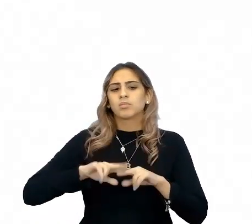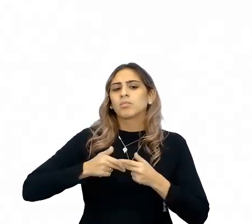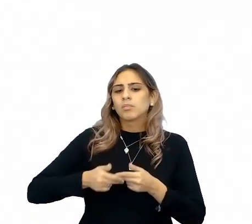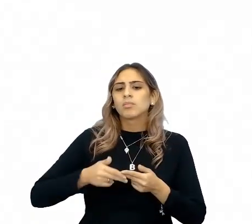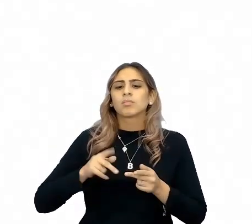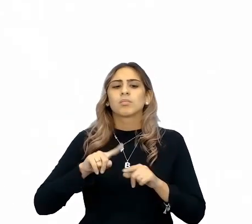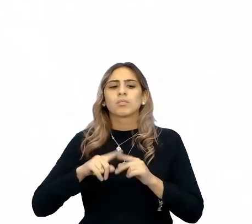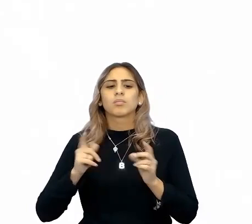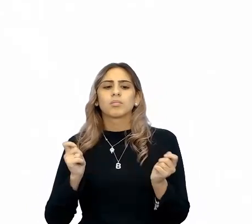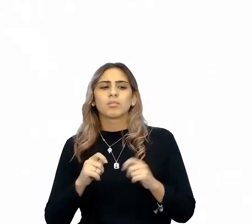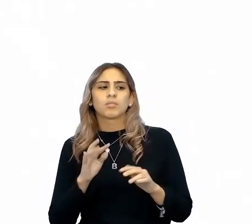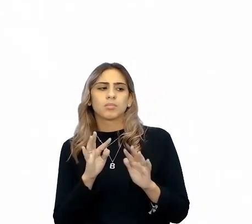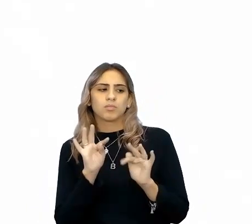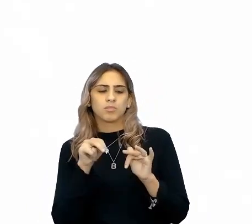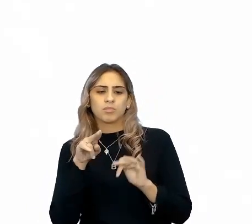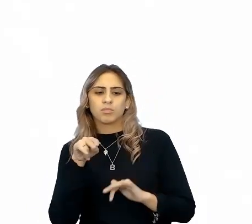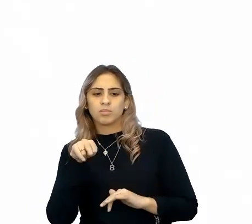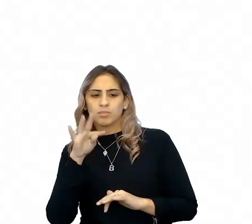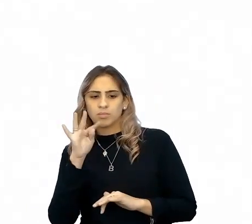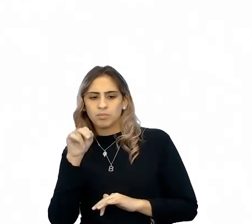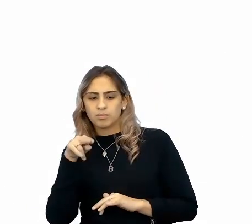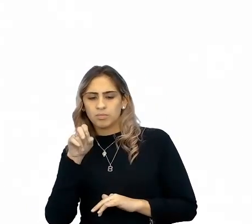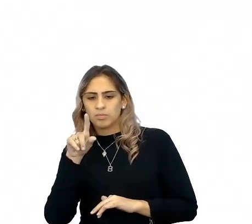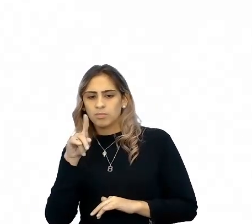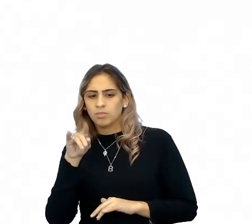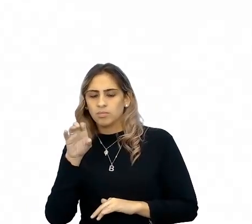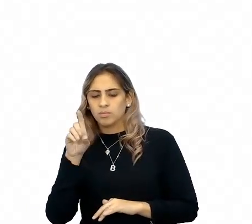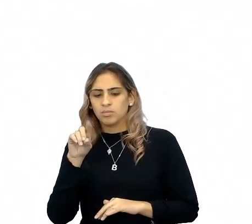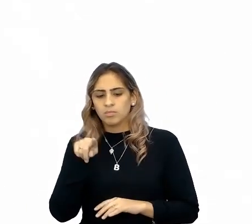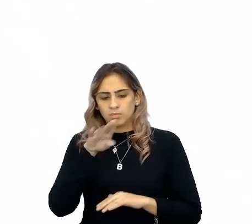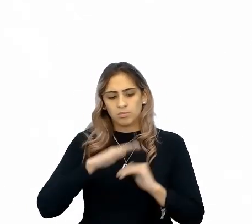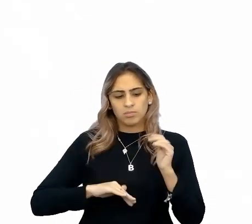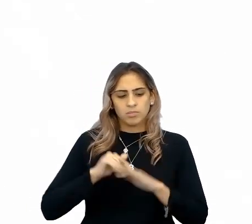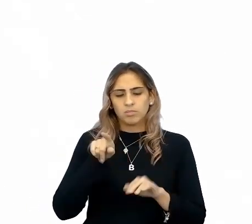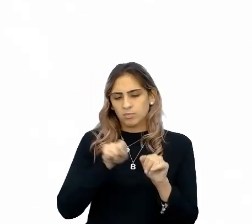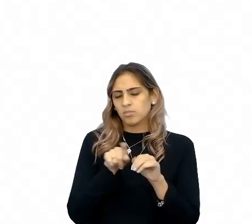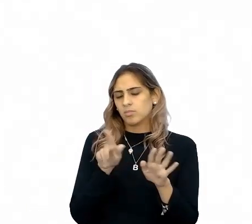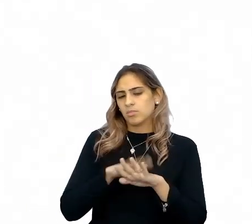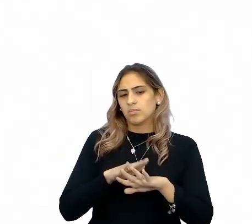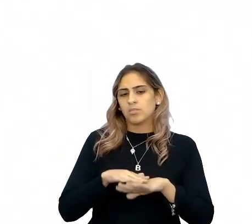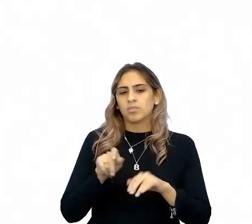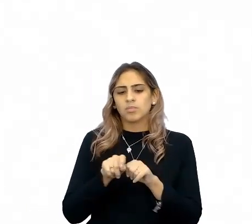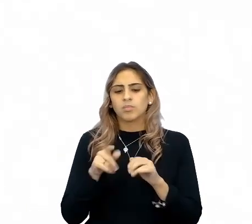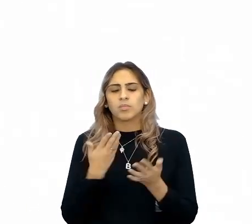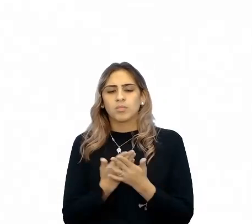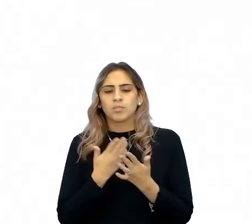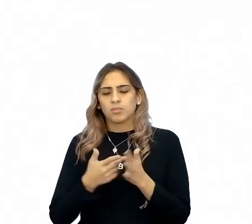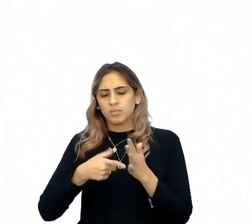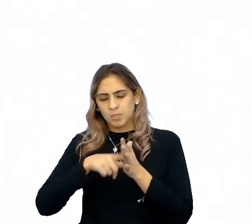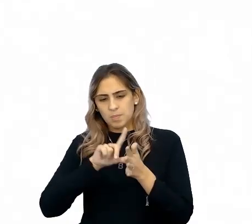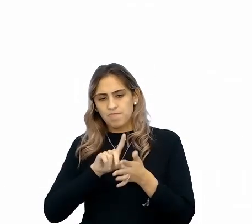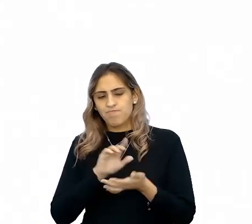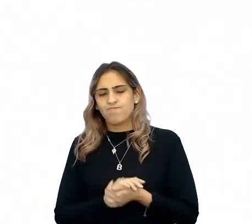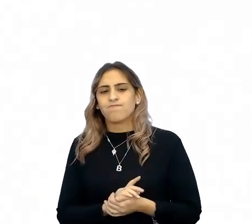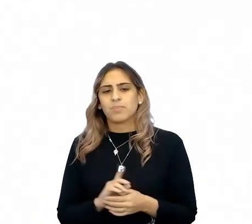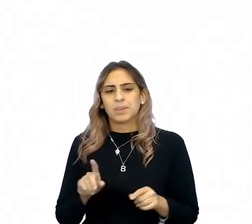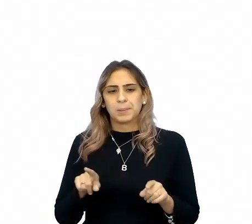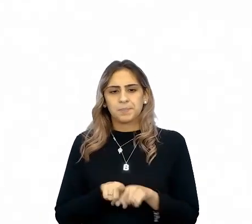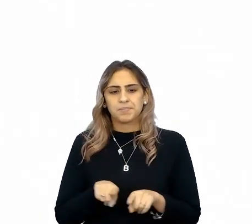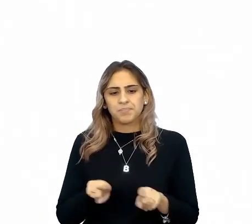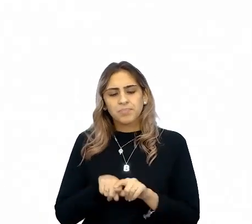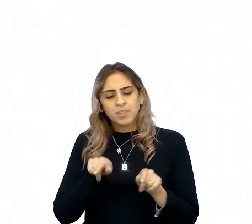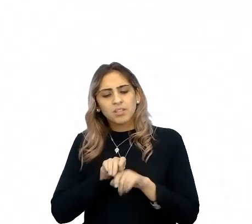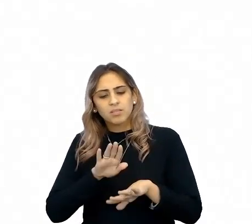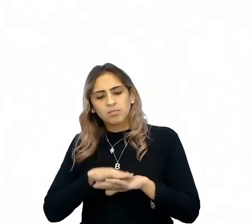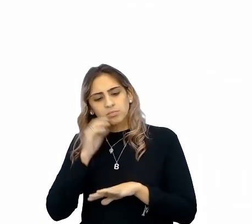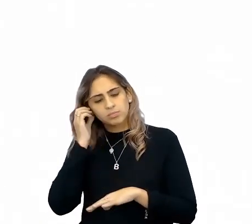causa, condição e finalidade. Essa habilidade também foi favorecida em aulas anteriores, em que foi